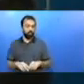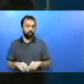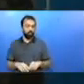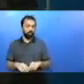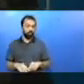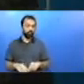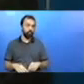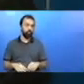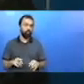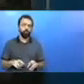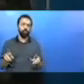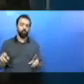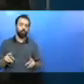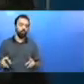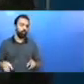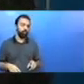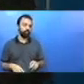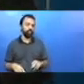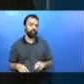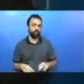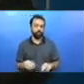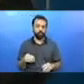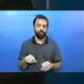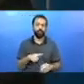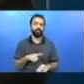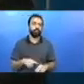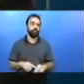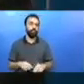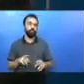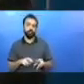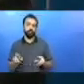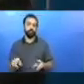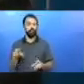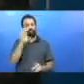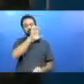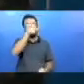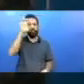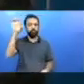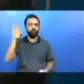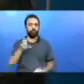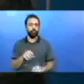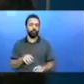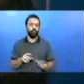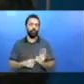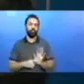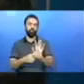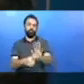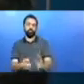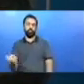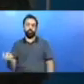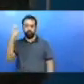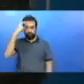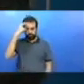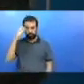vezes são diferentes, tem nome diferente, tem algum personagem ou um detalhe diferente, dependendo da região, todas elas representam a cultura que foi